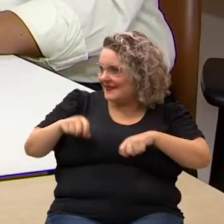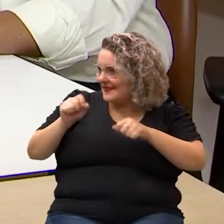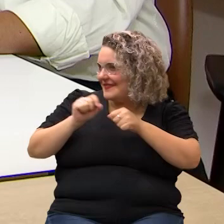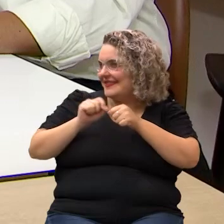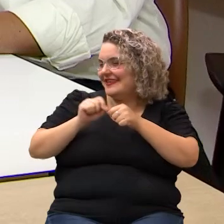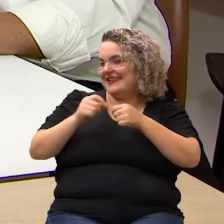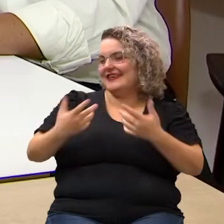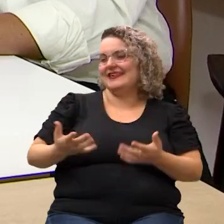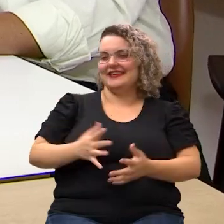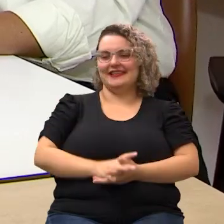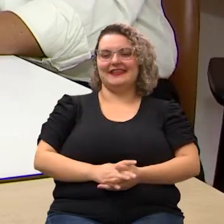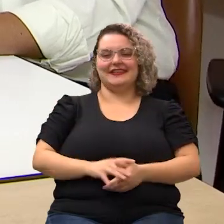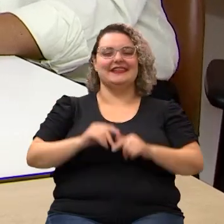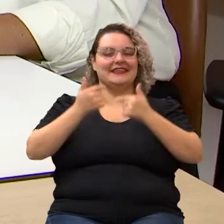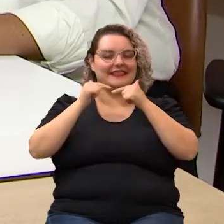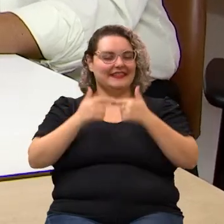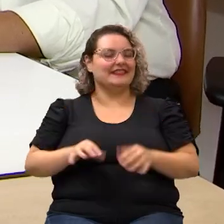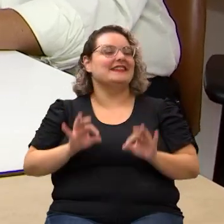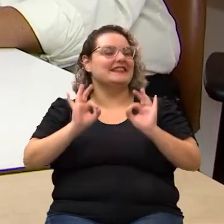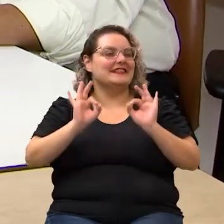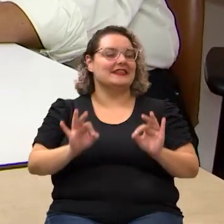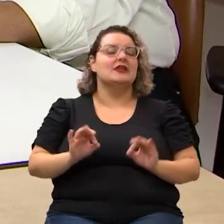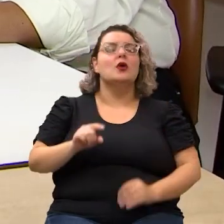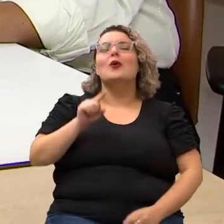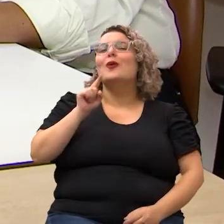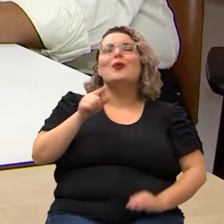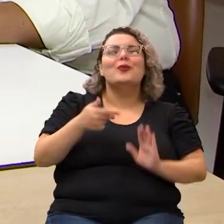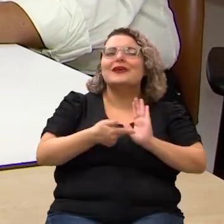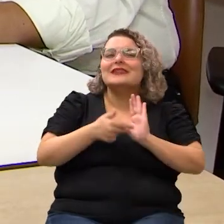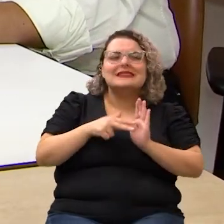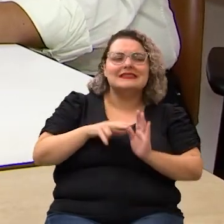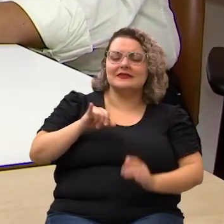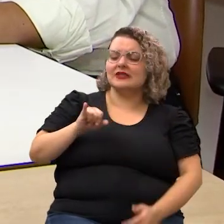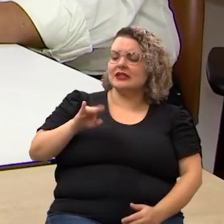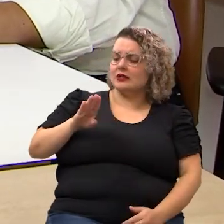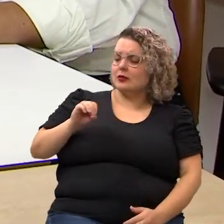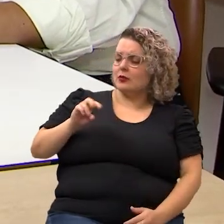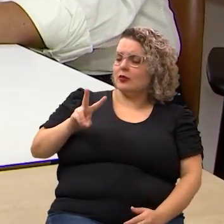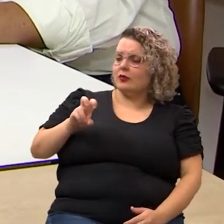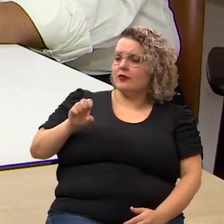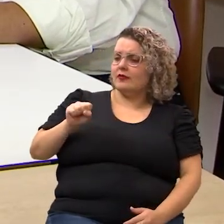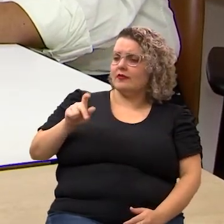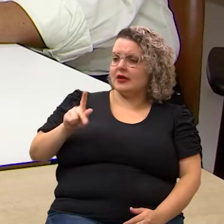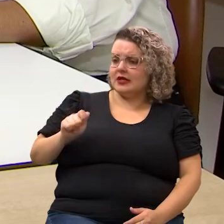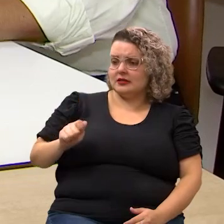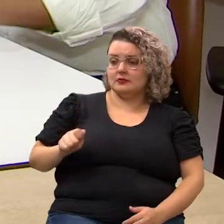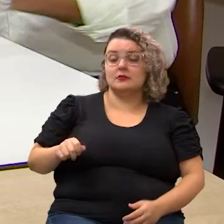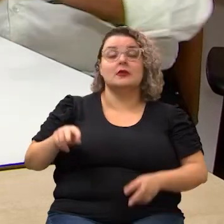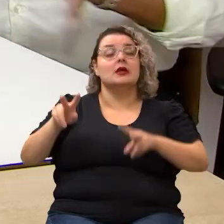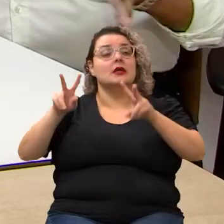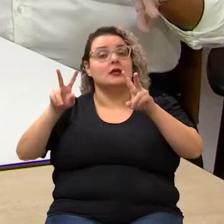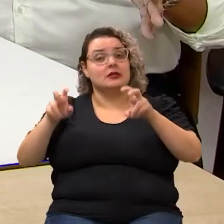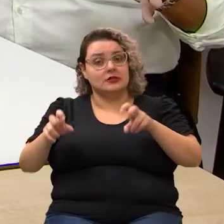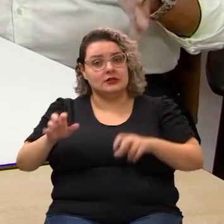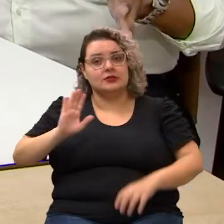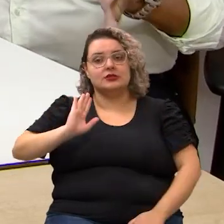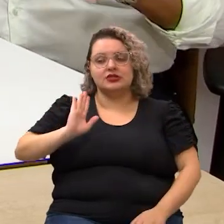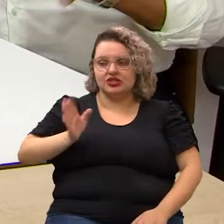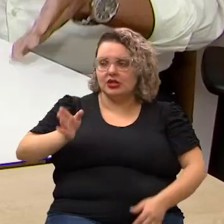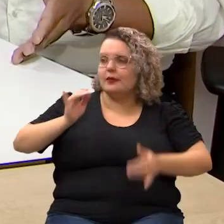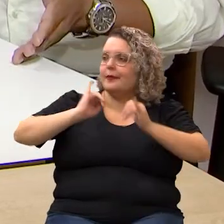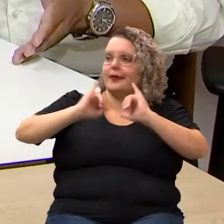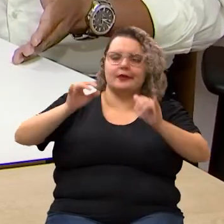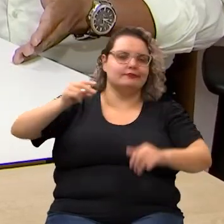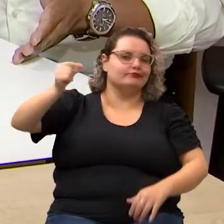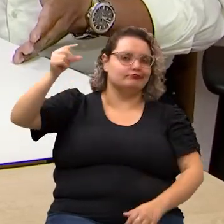possível. Tá certo. Wander, o que é o Ibovespa? Bom, esse tema ele já é noticiado há